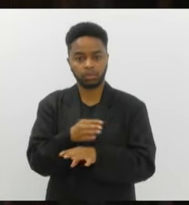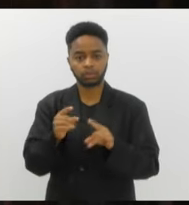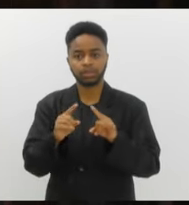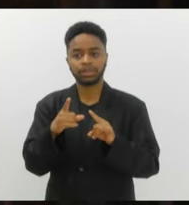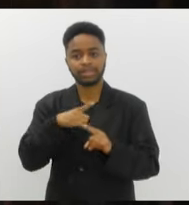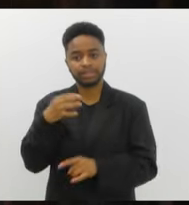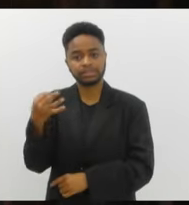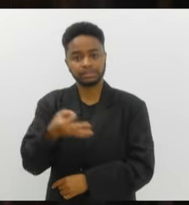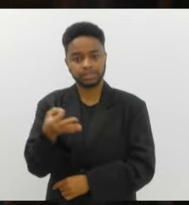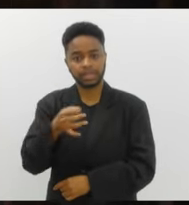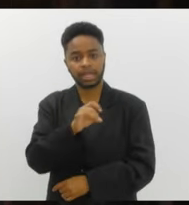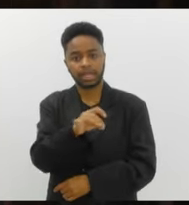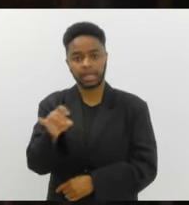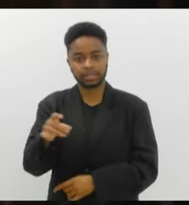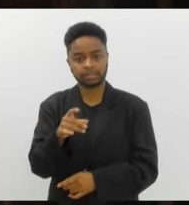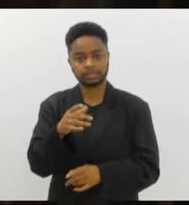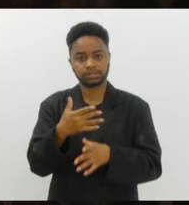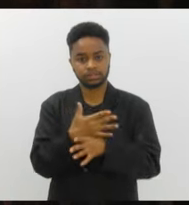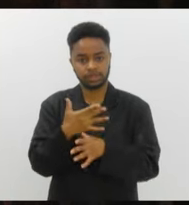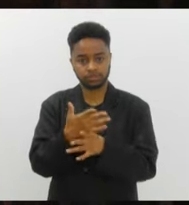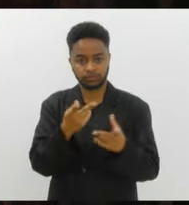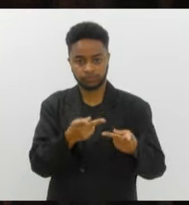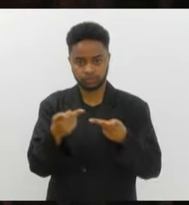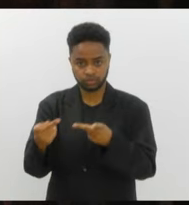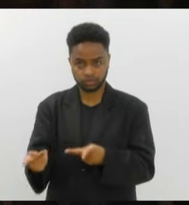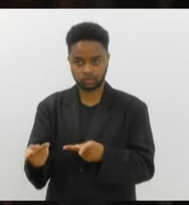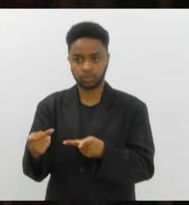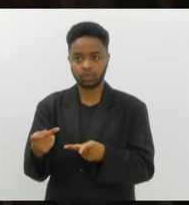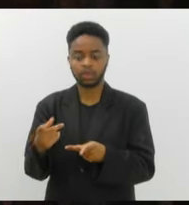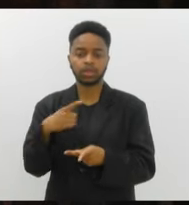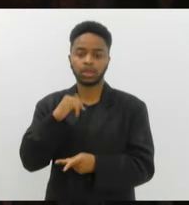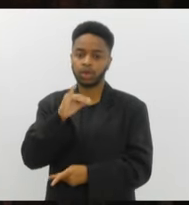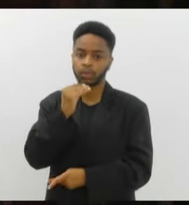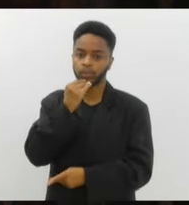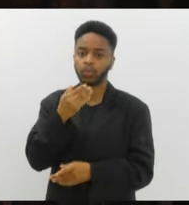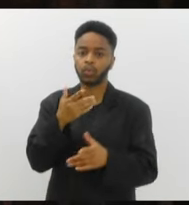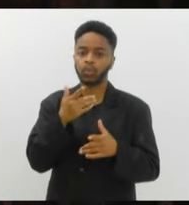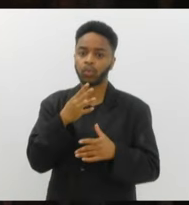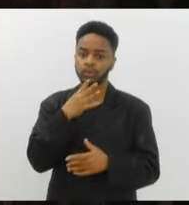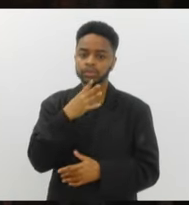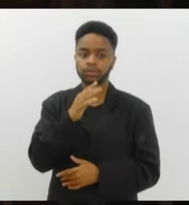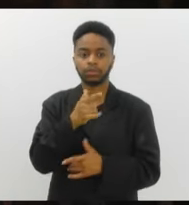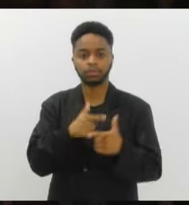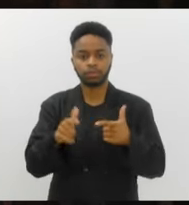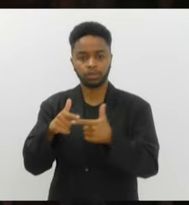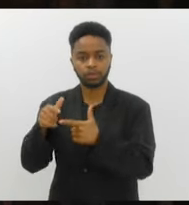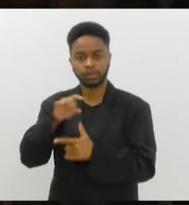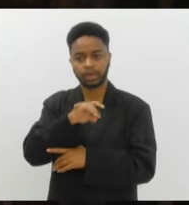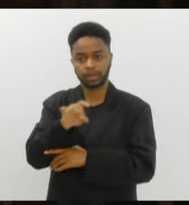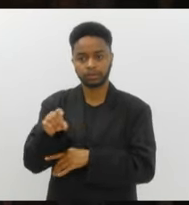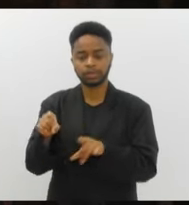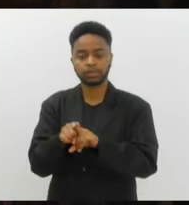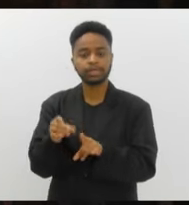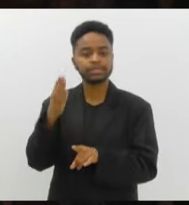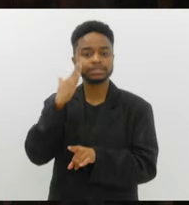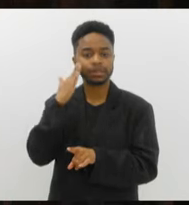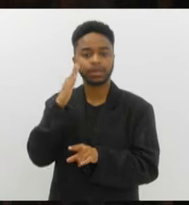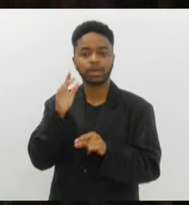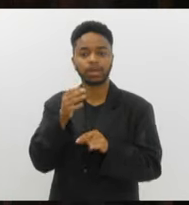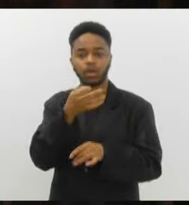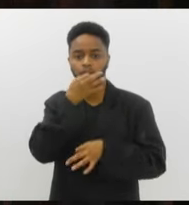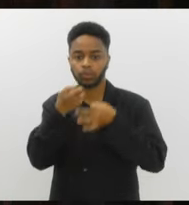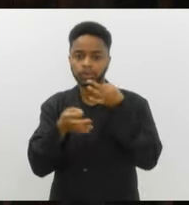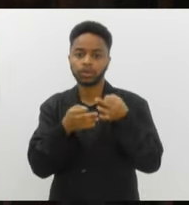que em cada cidade que passou teve a oportunidade de conhecer os seus problemas, ouvindo os moradores, levando a minha